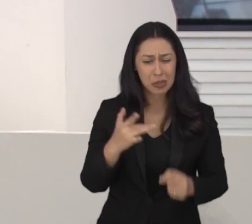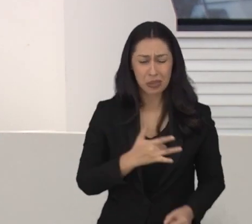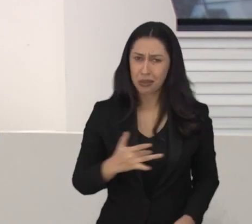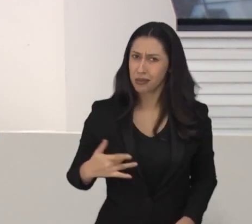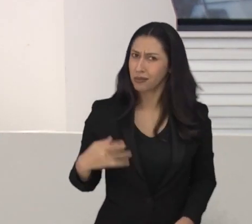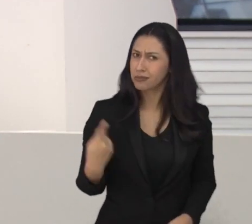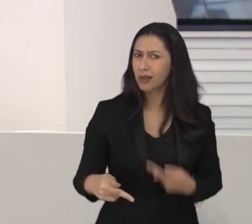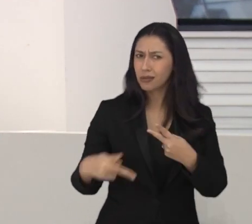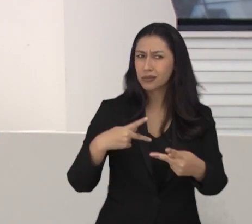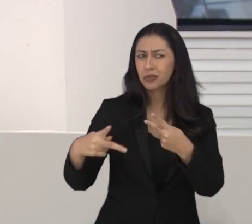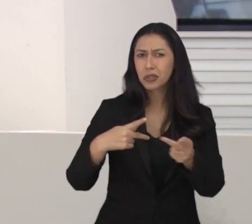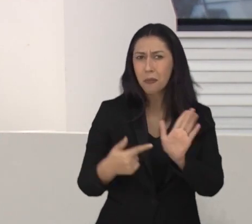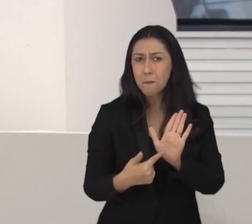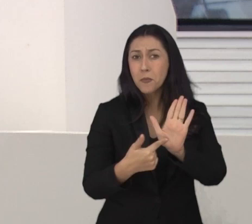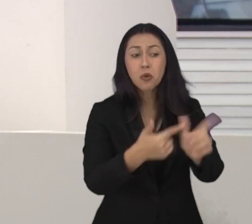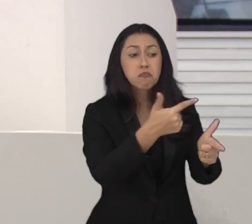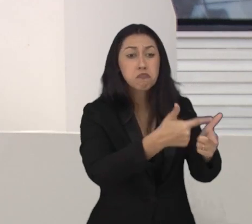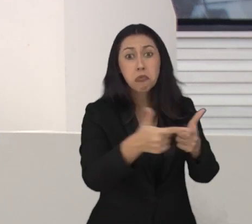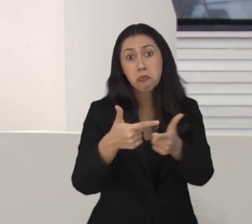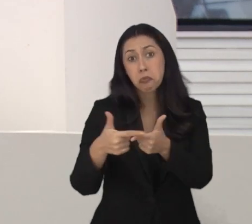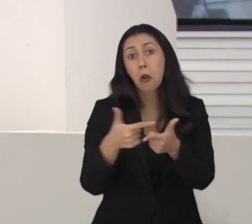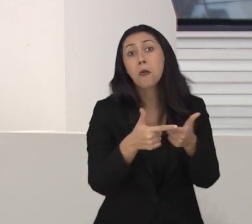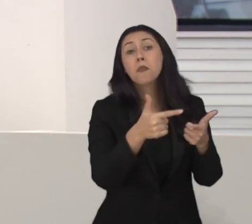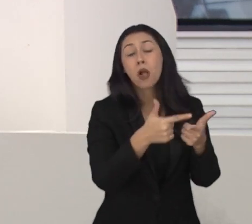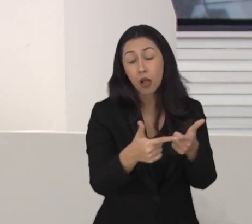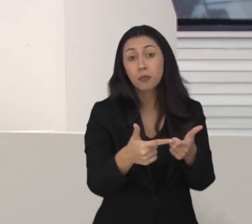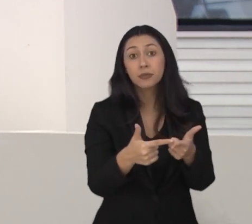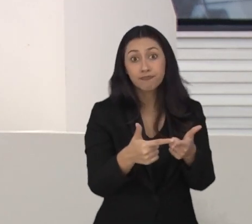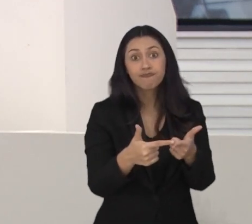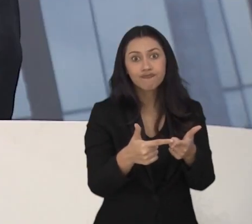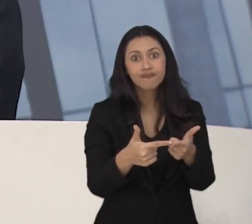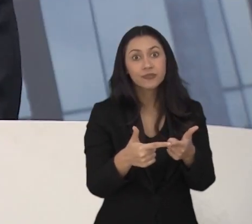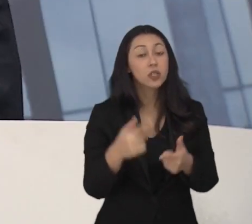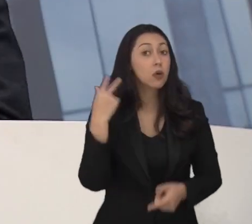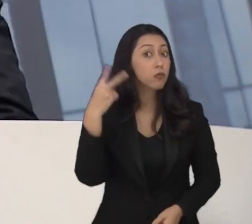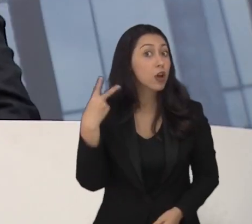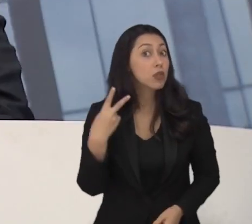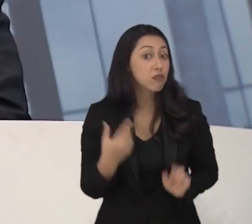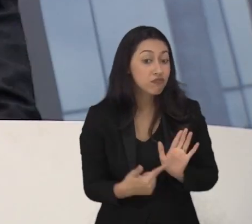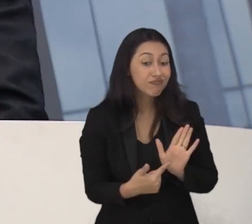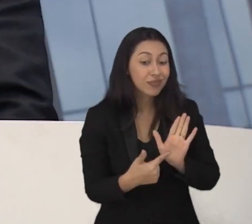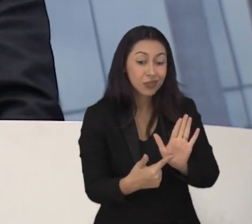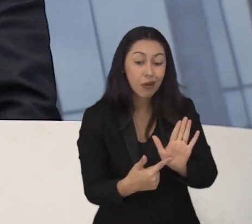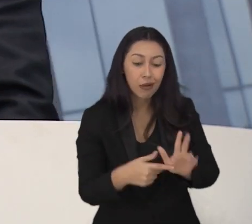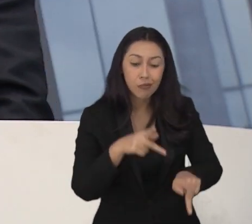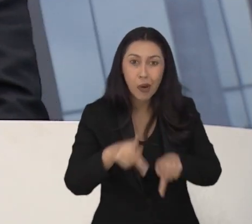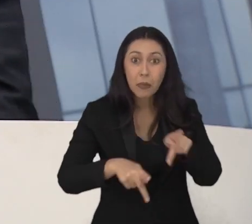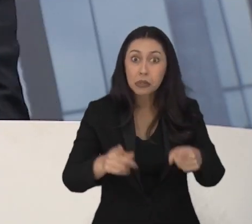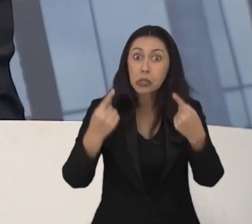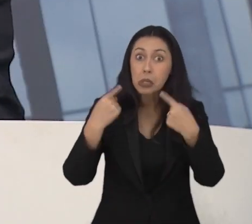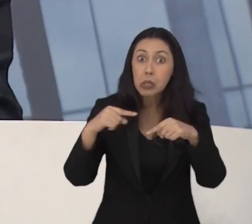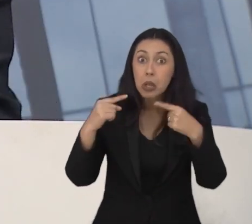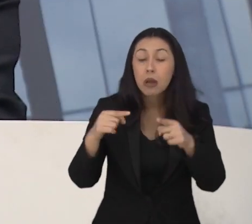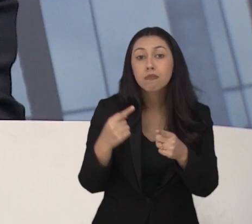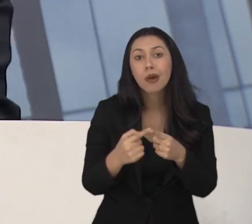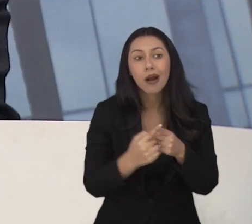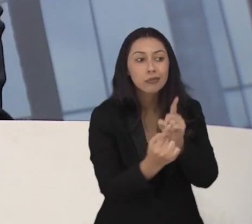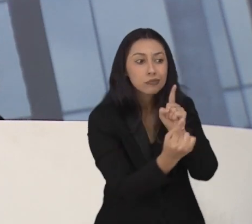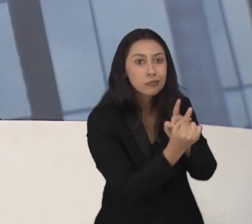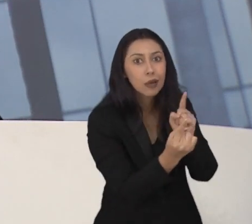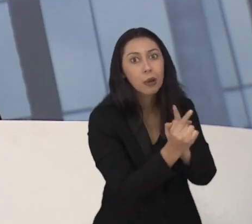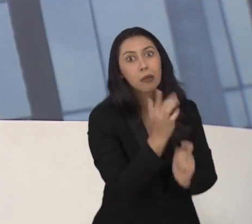na cidade e apontou problemas enfrentados pela população. Segundo o parlamentar, a população tem reclamado na demora